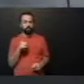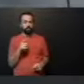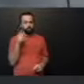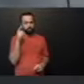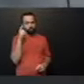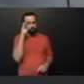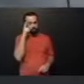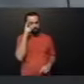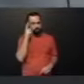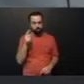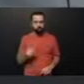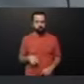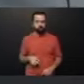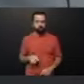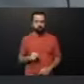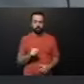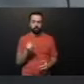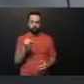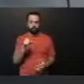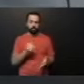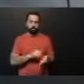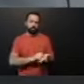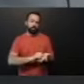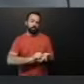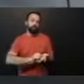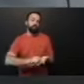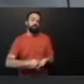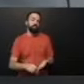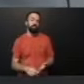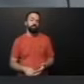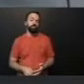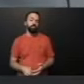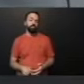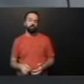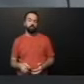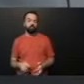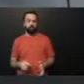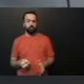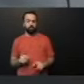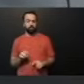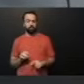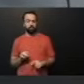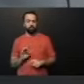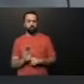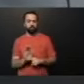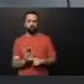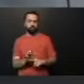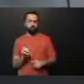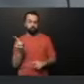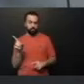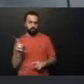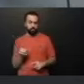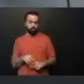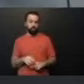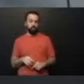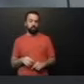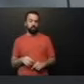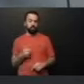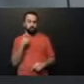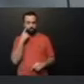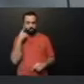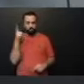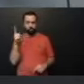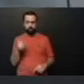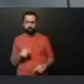no seu dia a dia. Quais são as ordens ou pedidos que você recebe? Mas para ajudar, nós separamos dois aqui, que normalmente